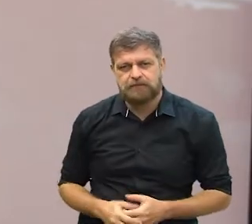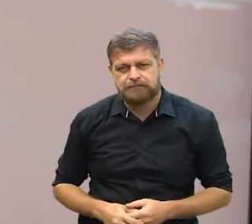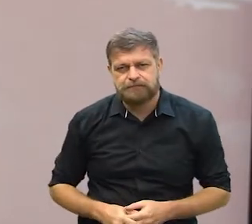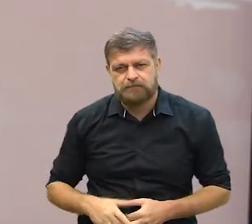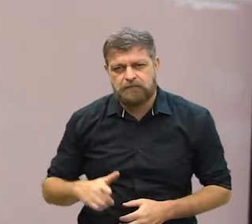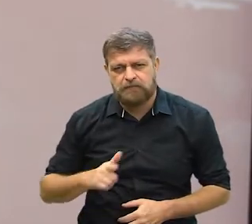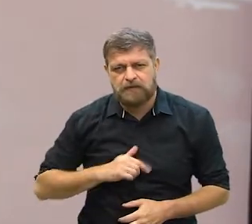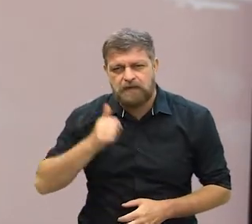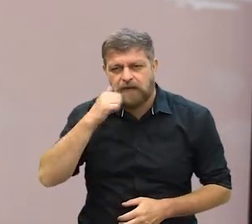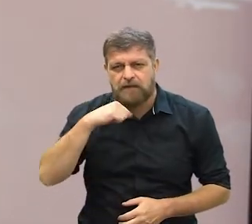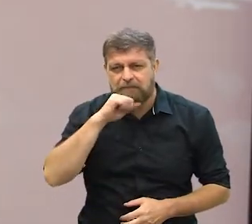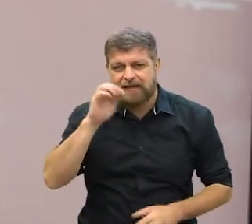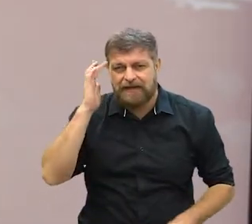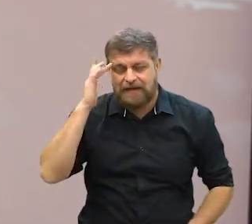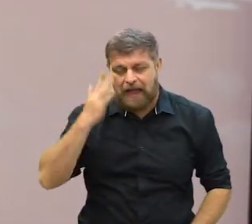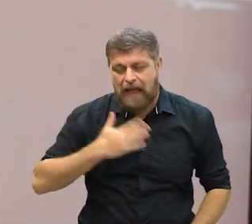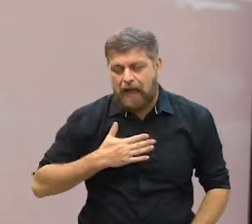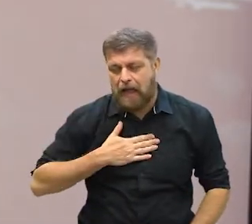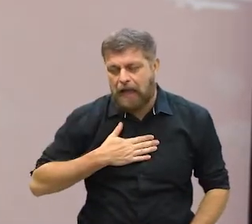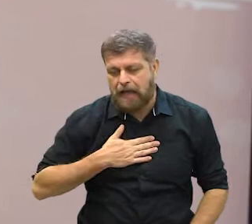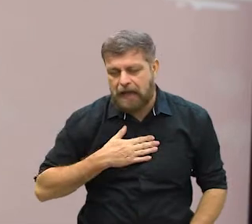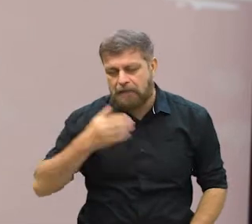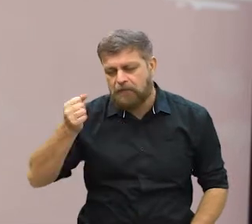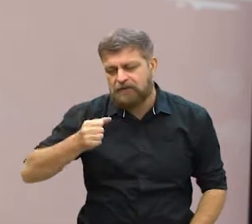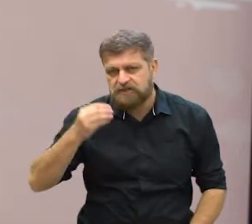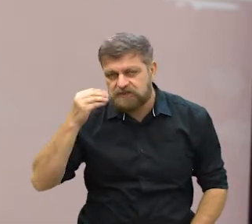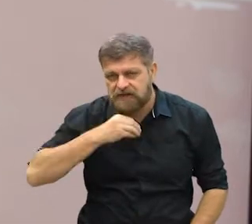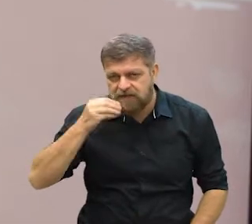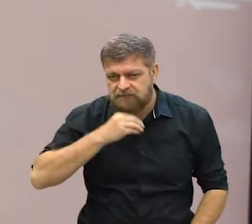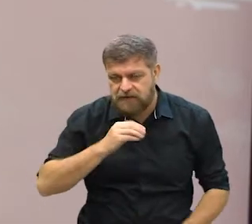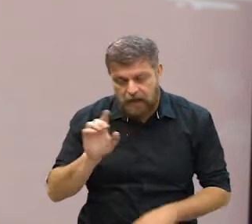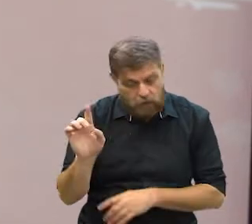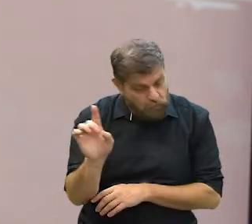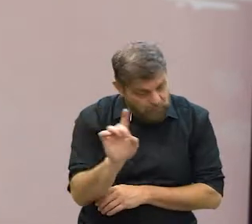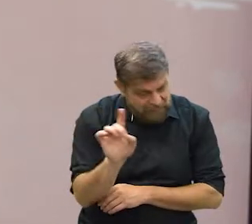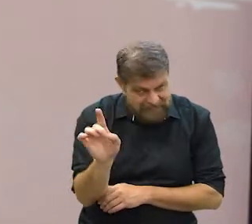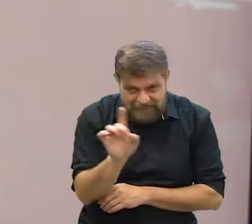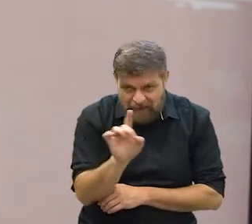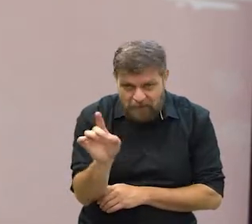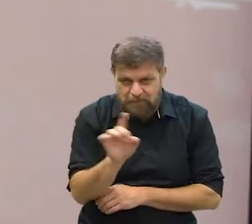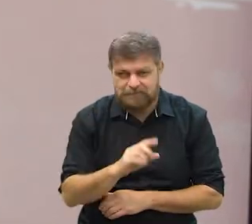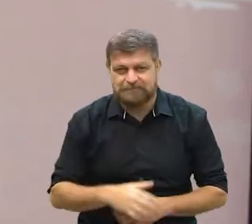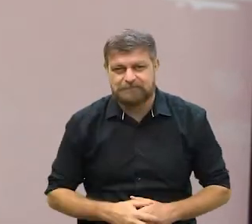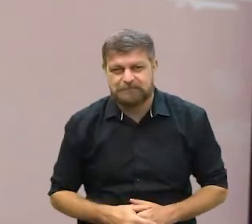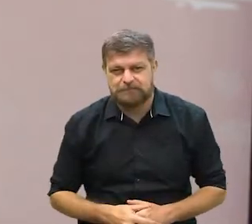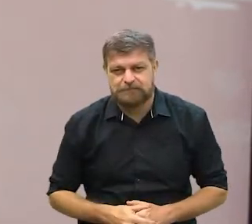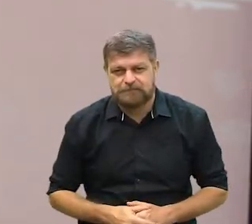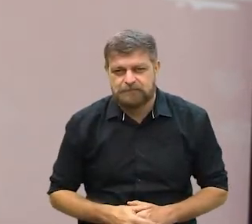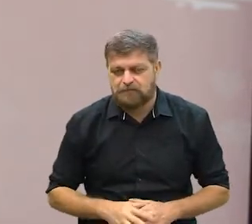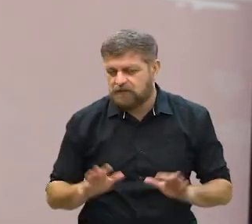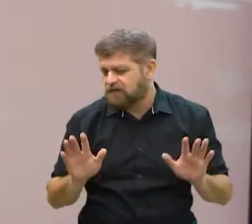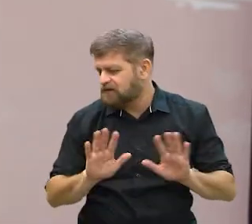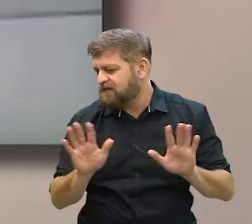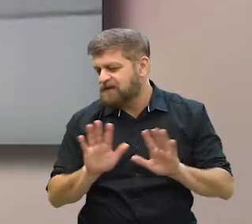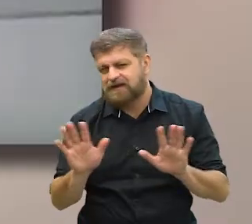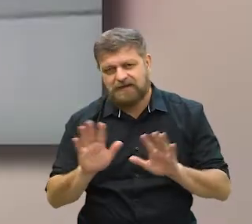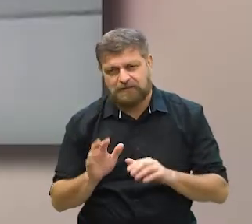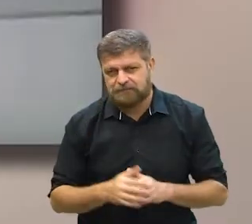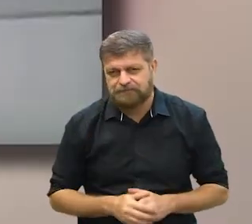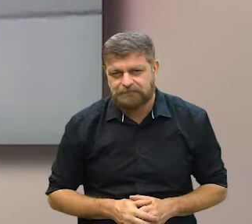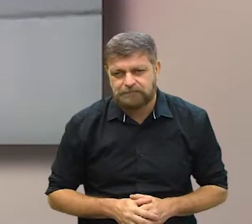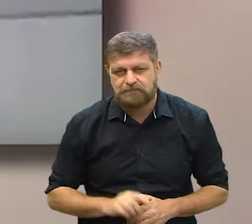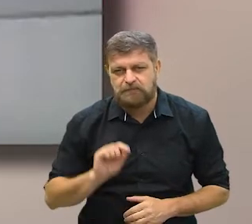que tem mãe que acha meu leite é fraco. Não existe leite fraco. Não, não existe. O